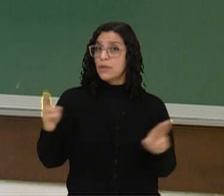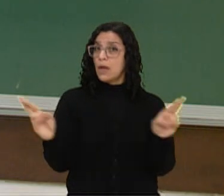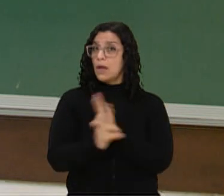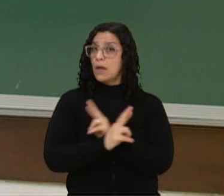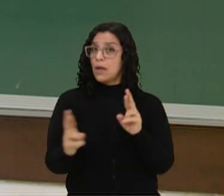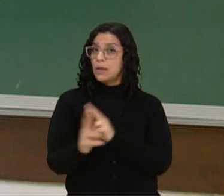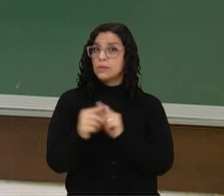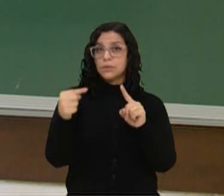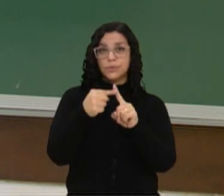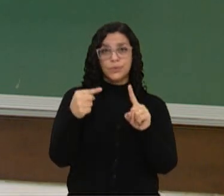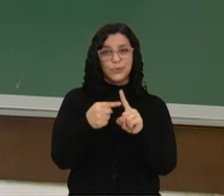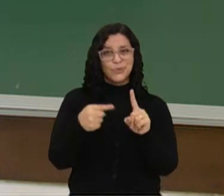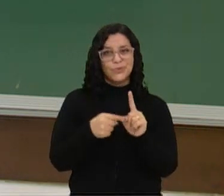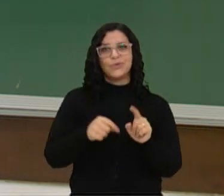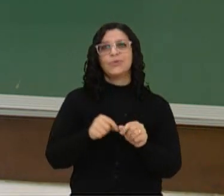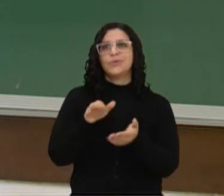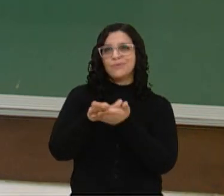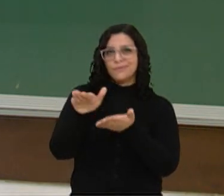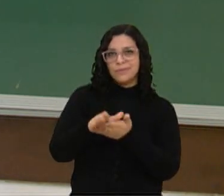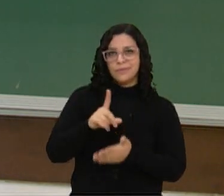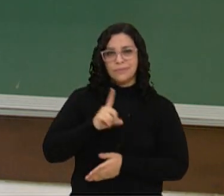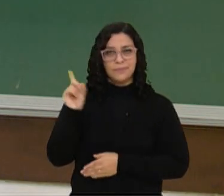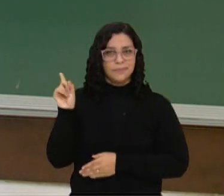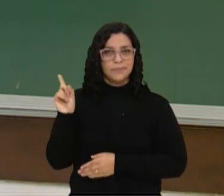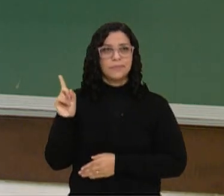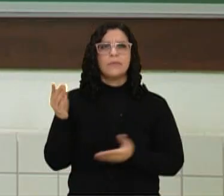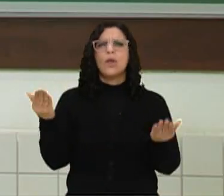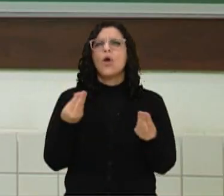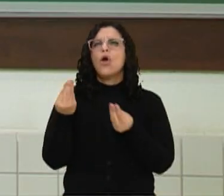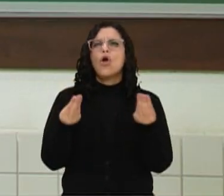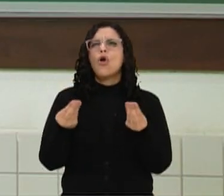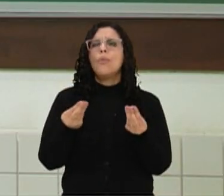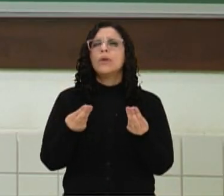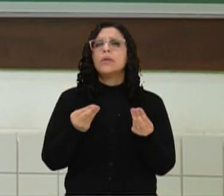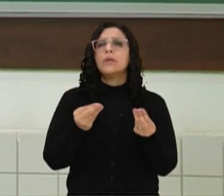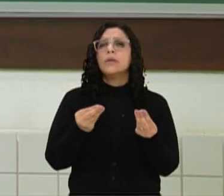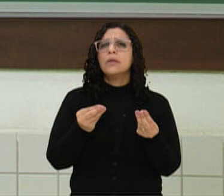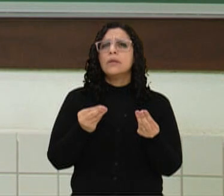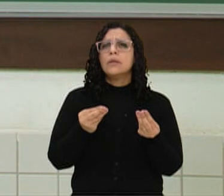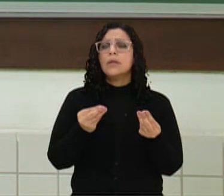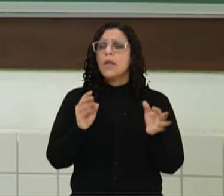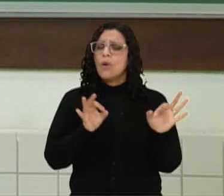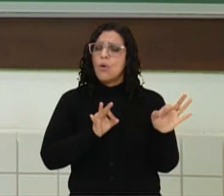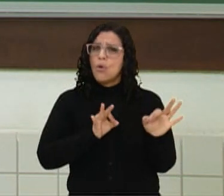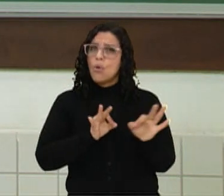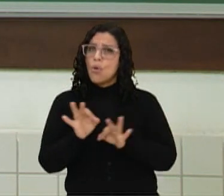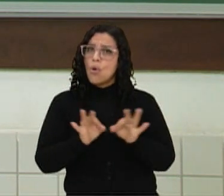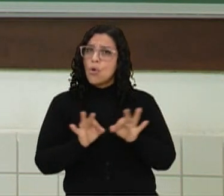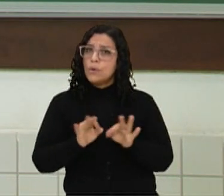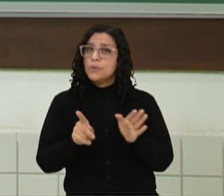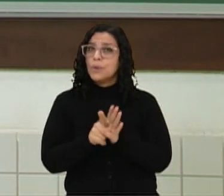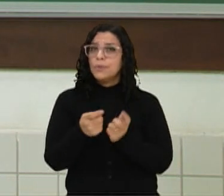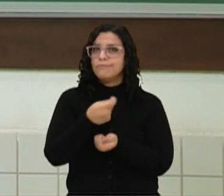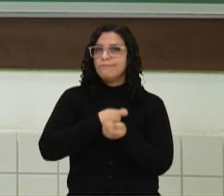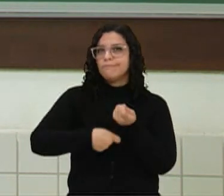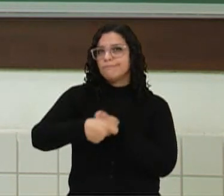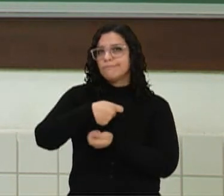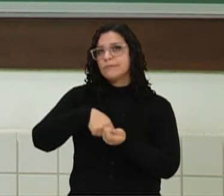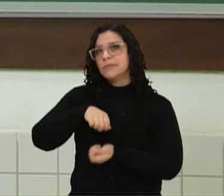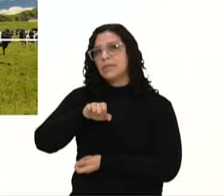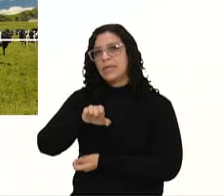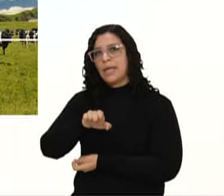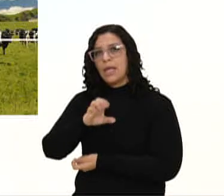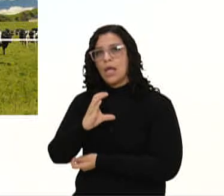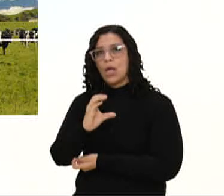com os tipos de consumo. Como que está organizada a questão das atividades econômicas no Brasil?